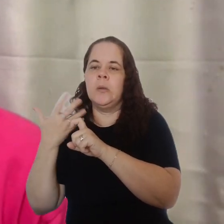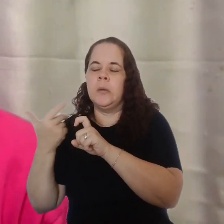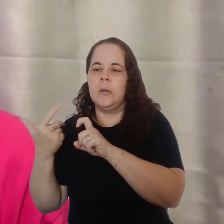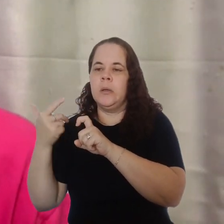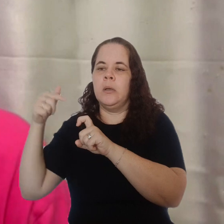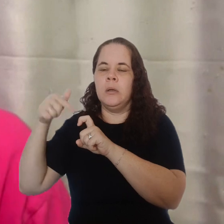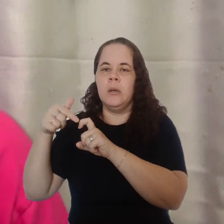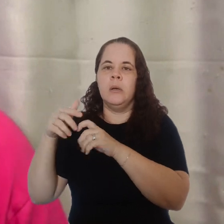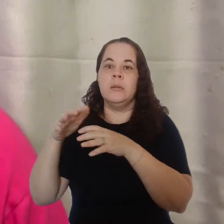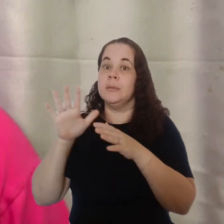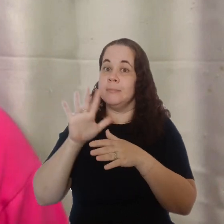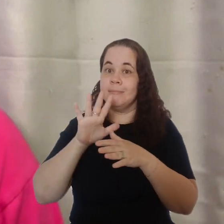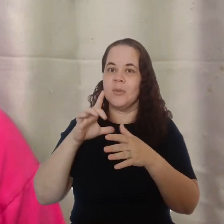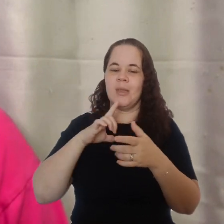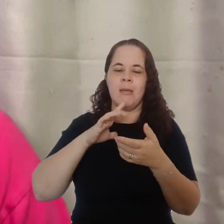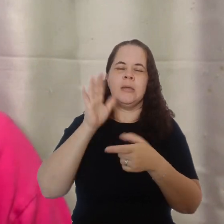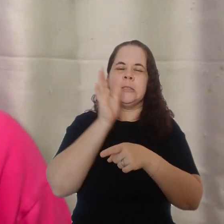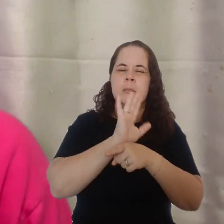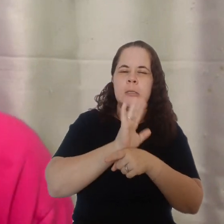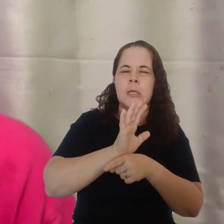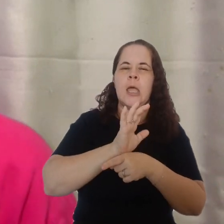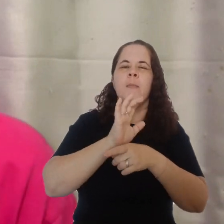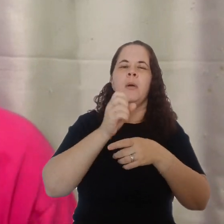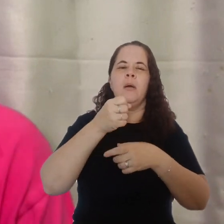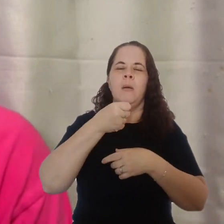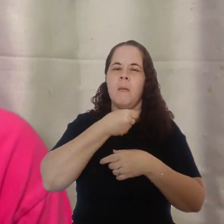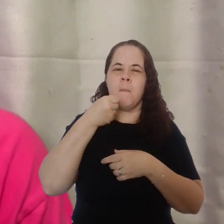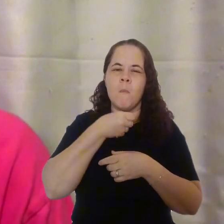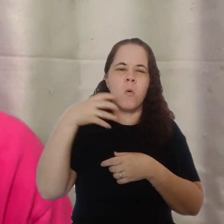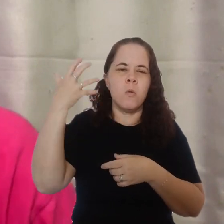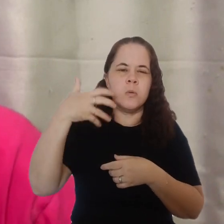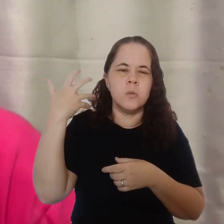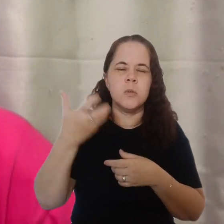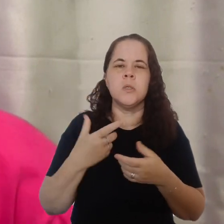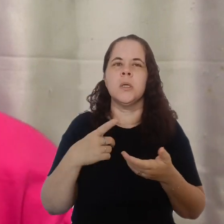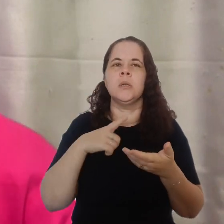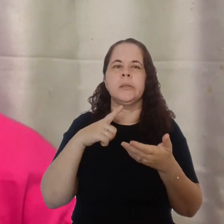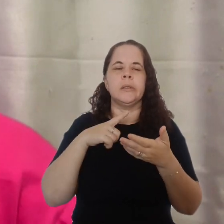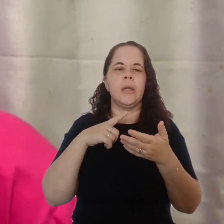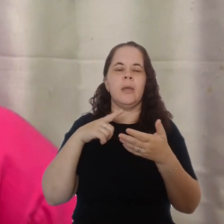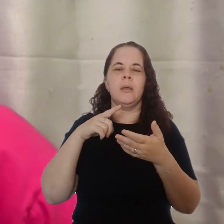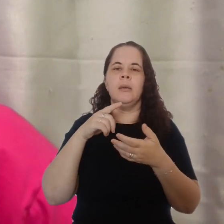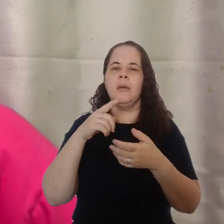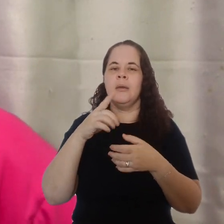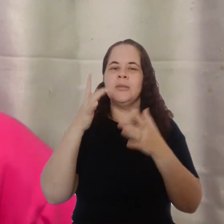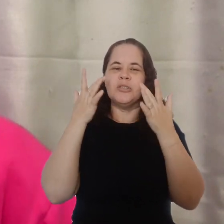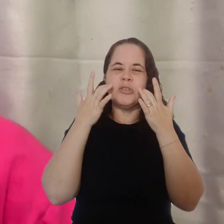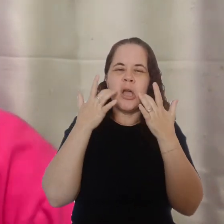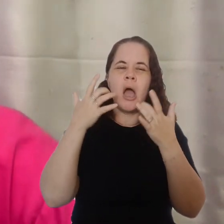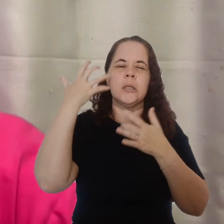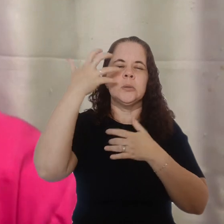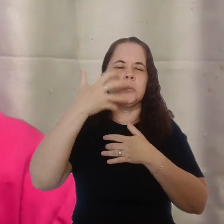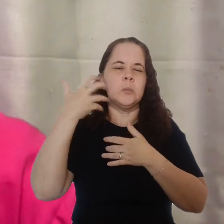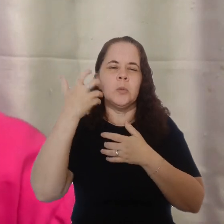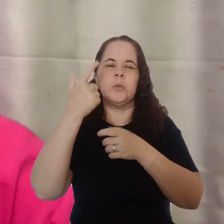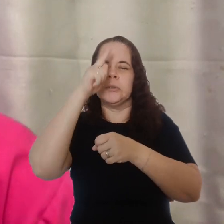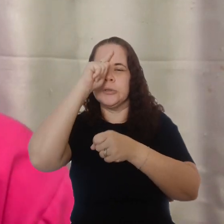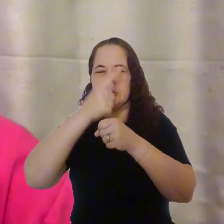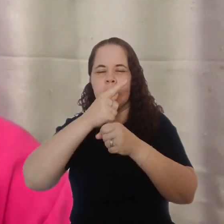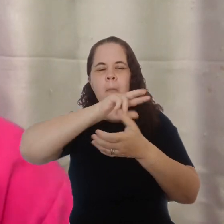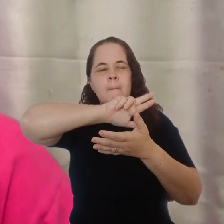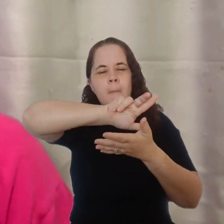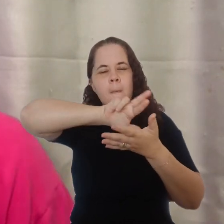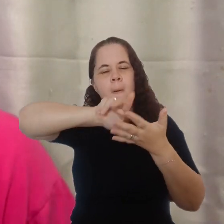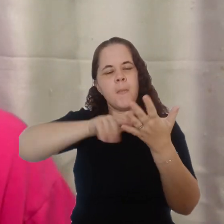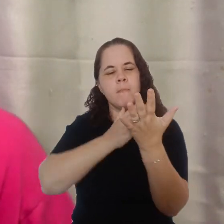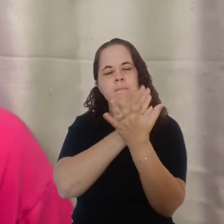das tradições populares, a gente tem artista da música, a gente tem a Stephanie, né, que dialoga ali entre teatro, música, gestão cultural. Ela